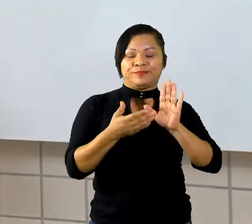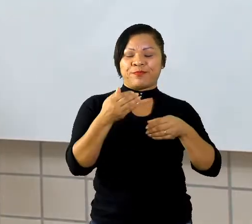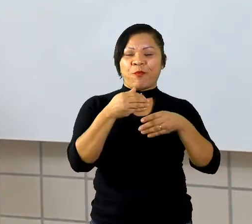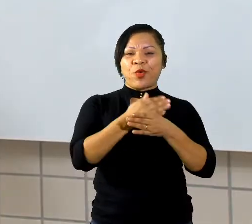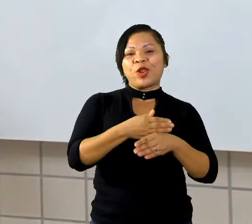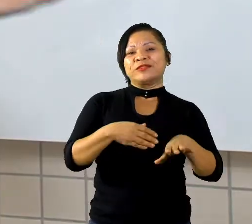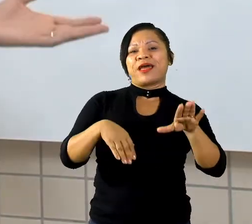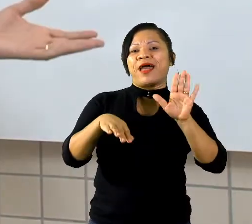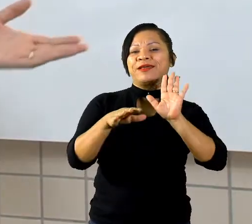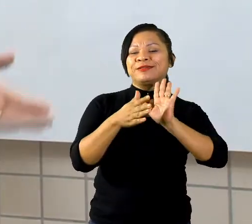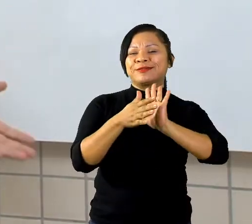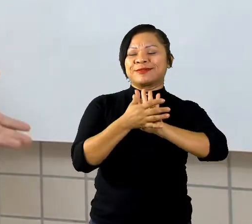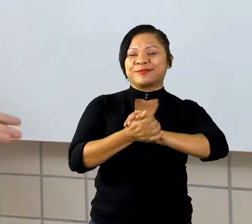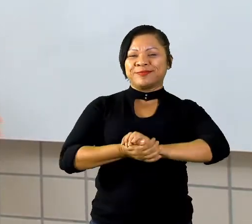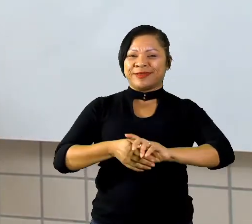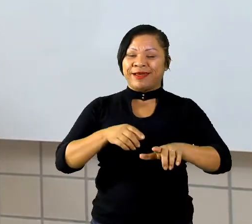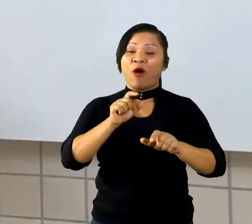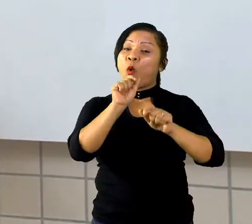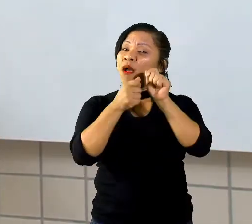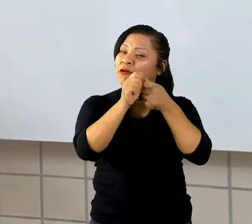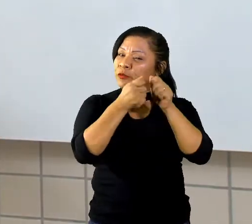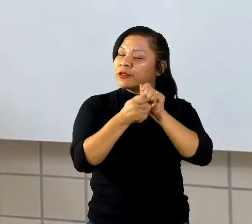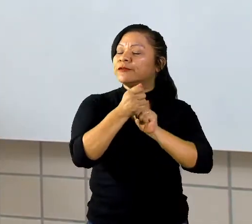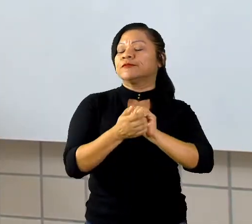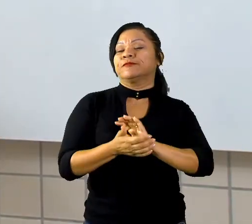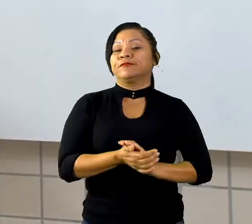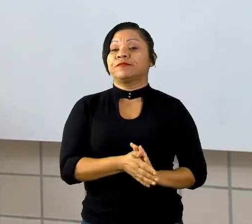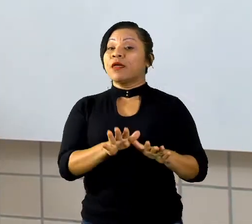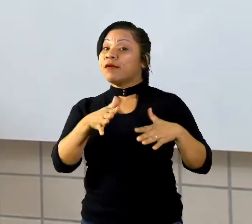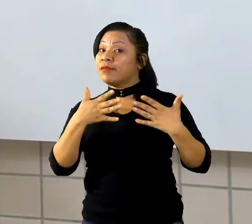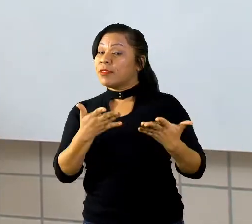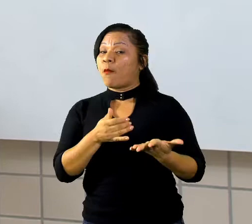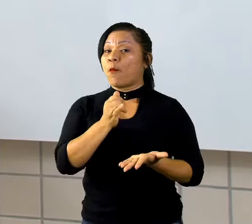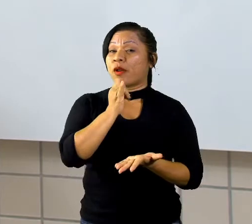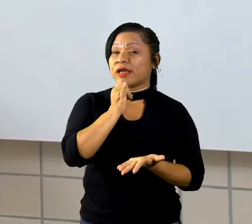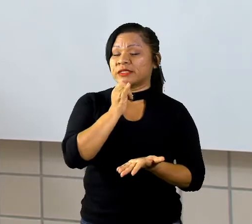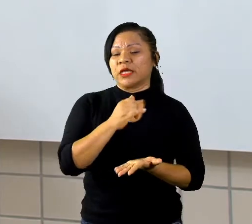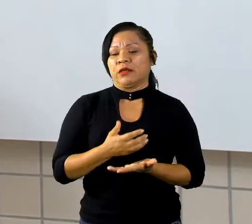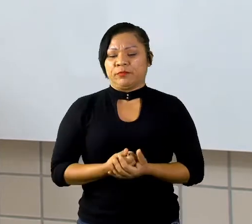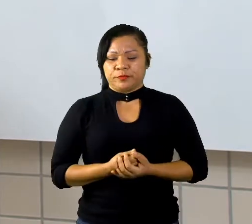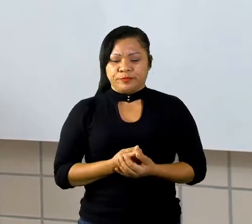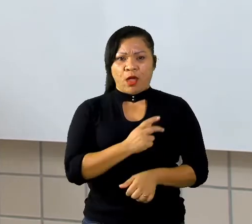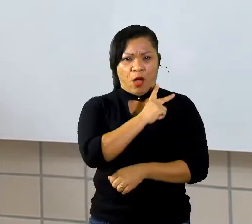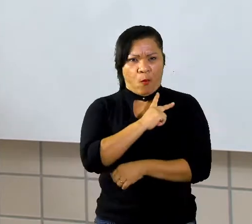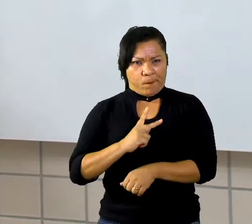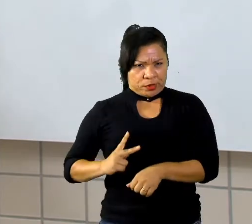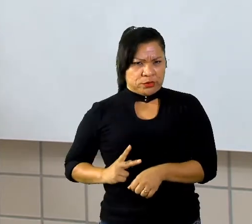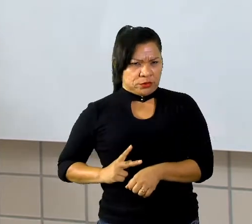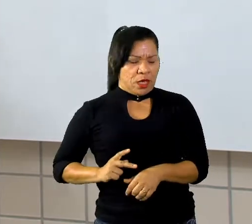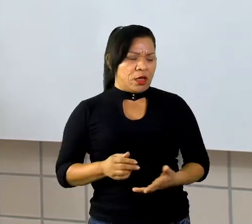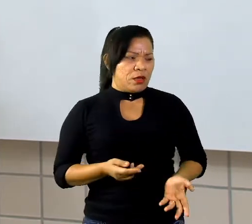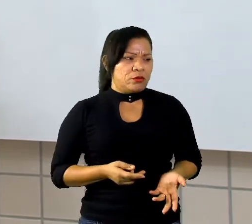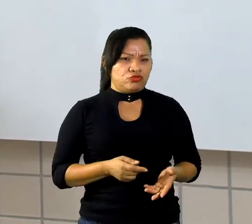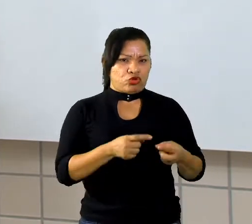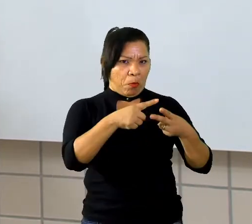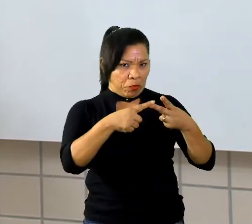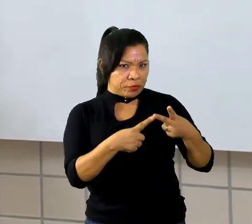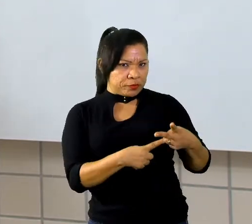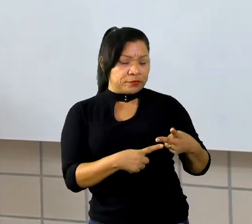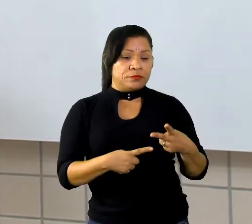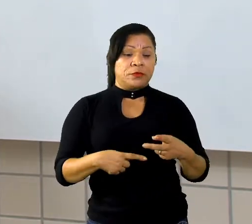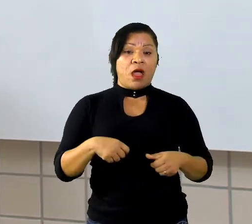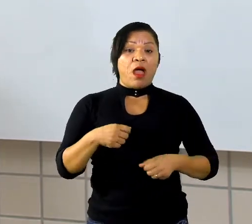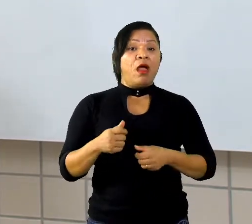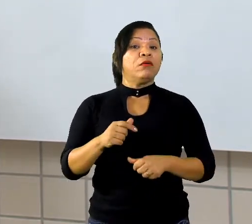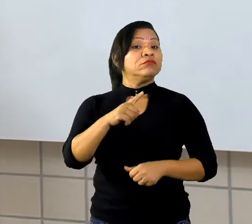Os dois exemplos que nós citamos agora há pouco são casos de presidentes que tiveram acesso a recursos, mas acabaram utilizando